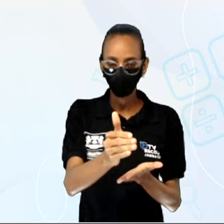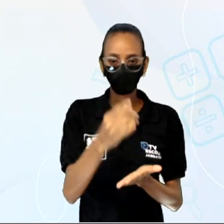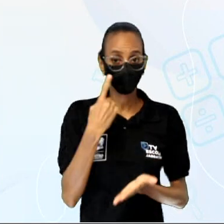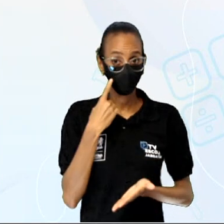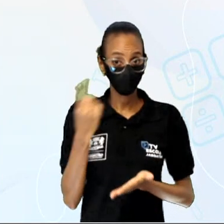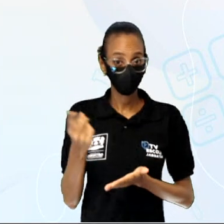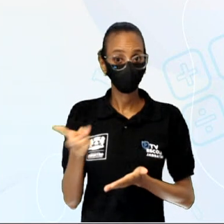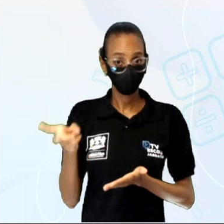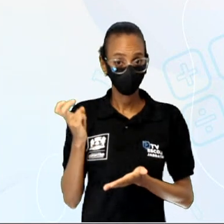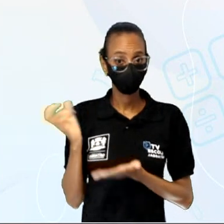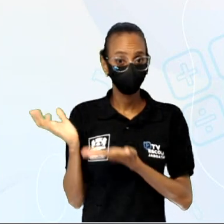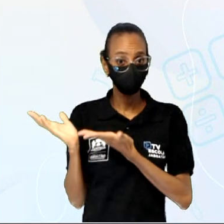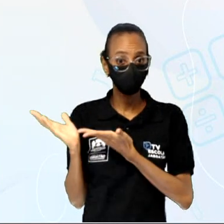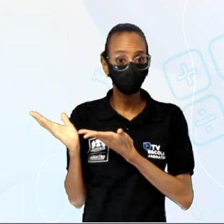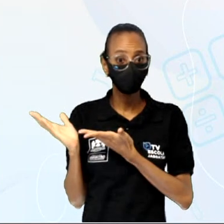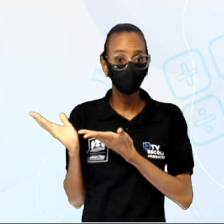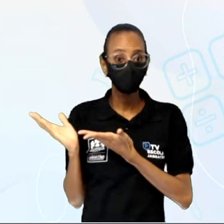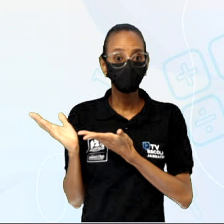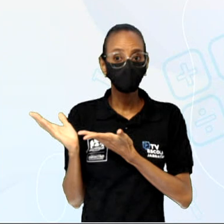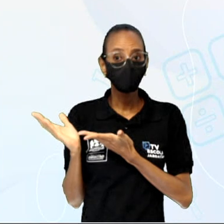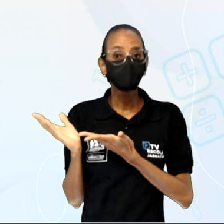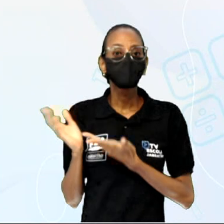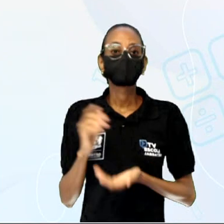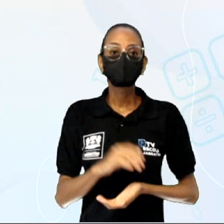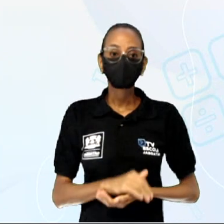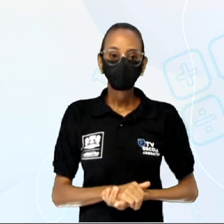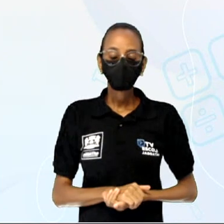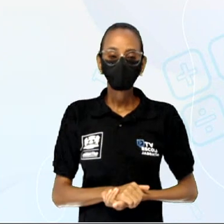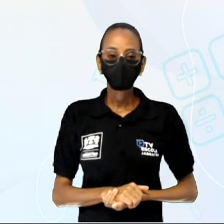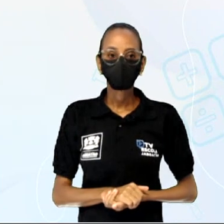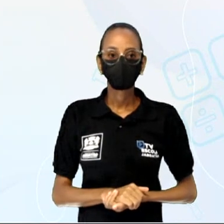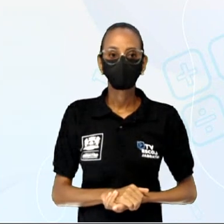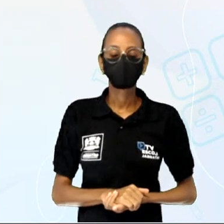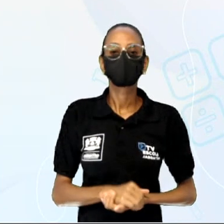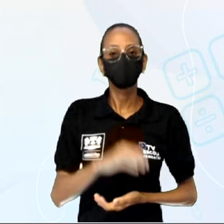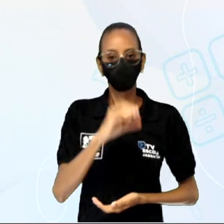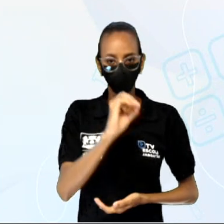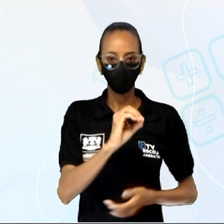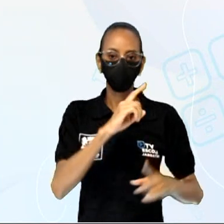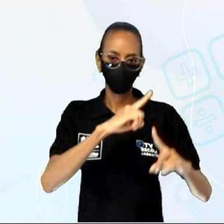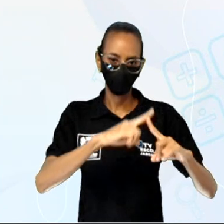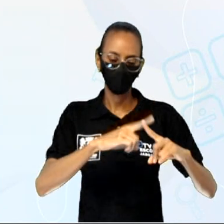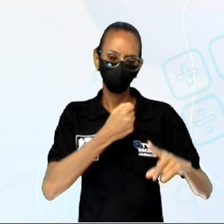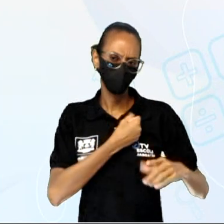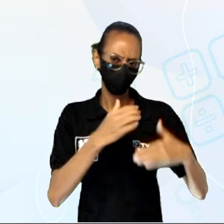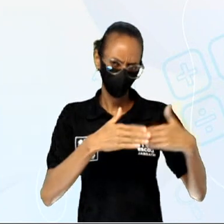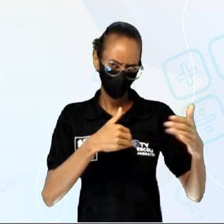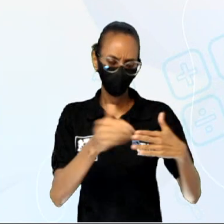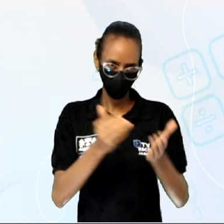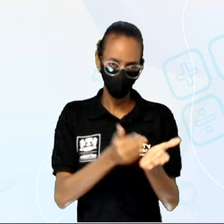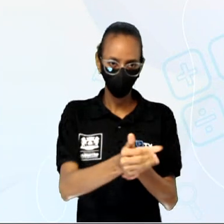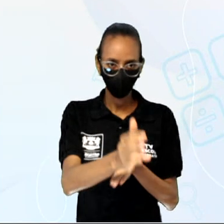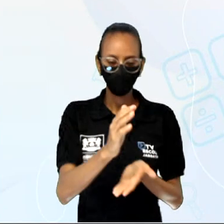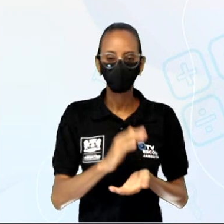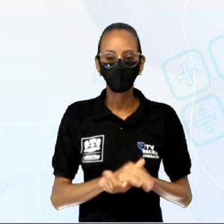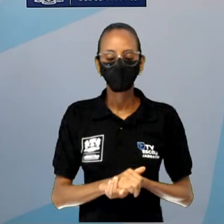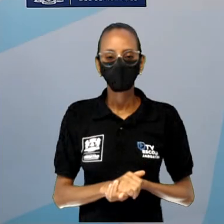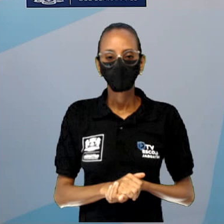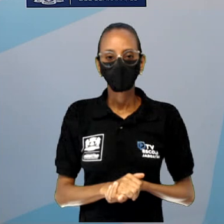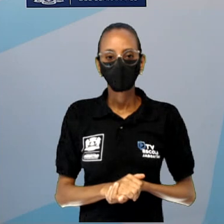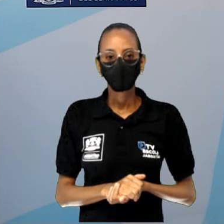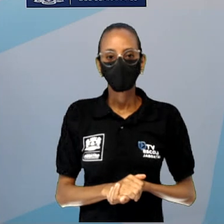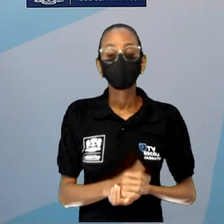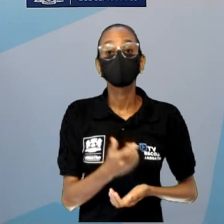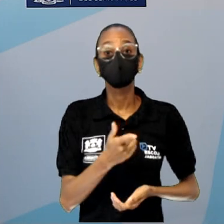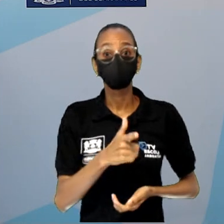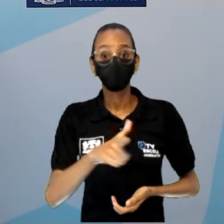dos números que são múltiplos, né, de qualquer um. Zero vezes qualquer coisa vai dar o zero. E aí eu vou buscar qual que é